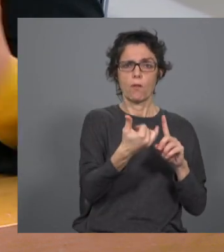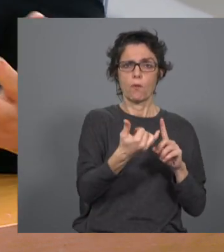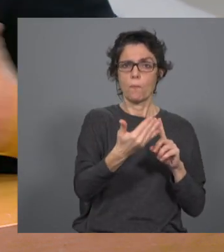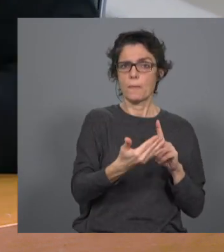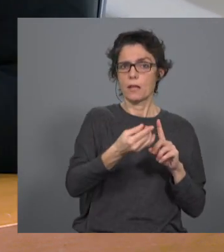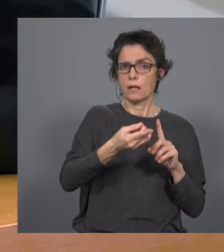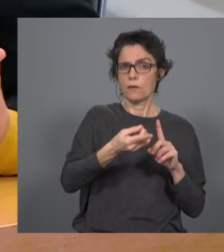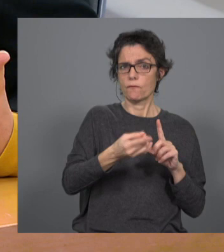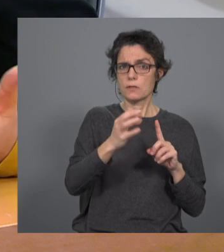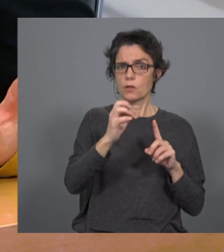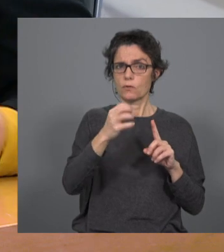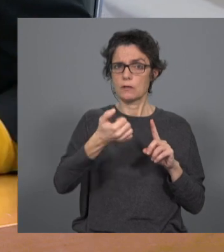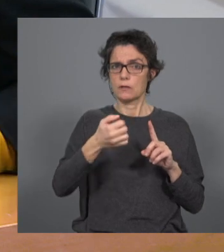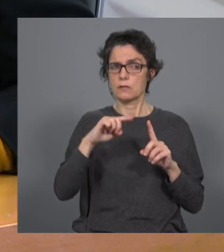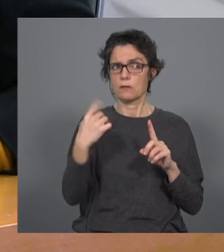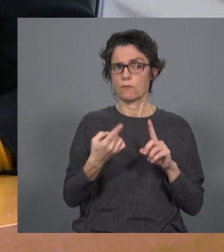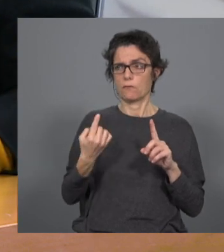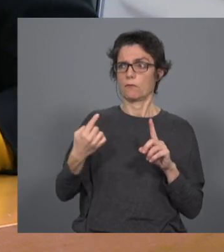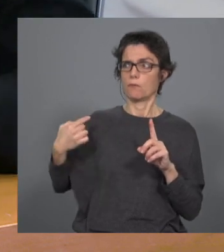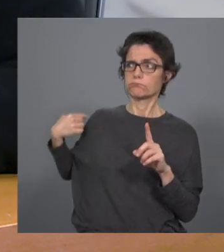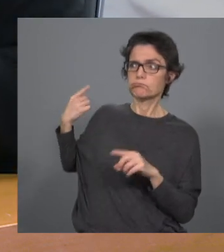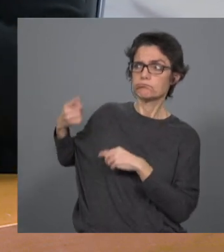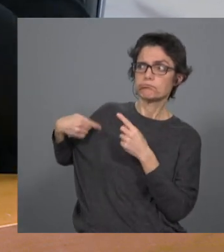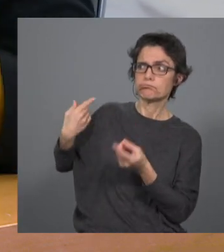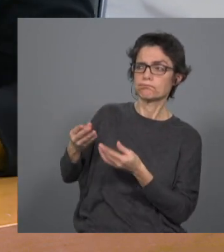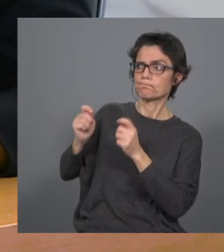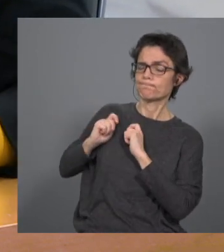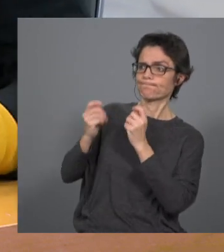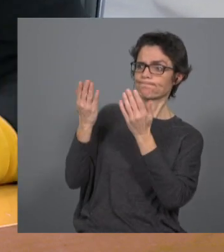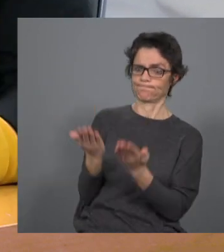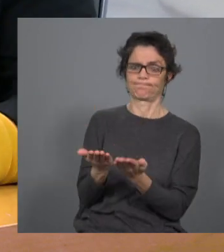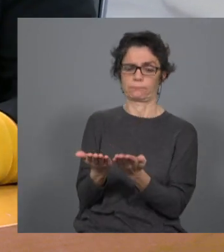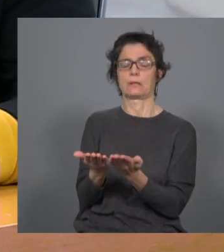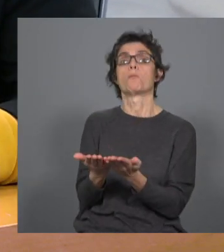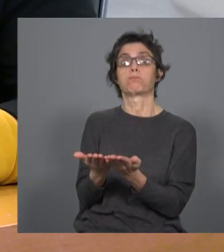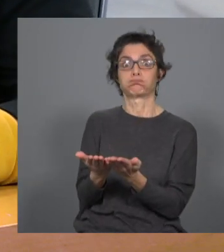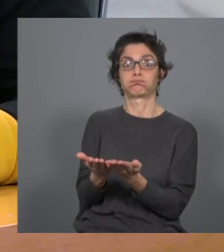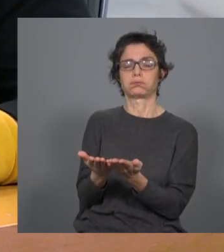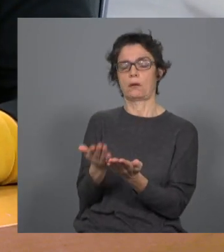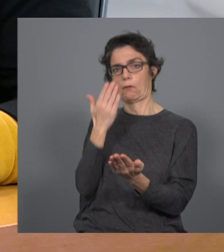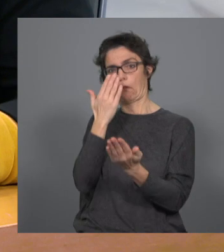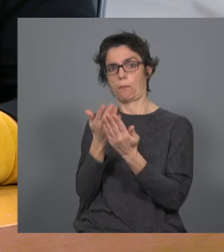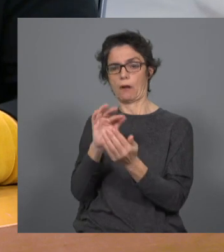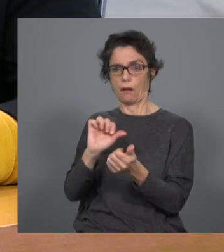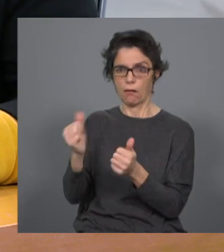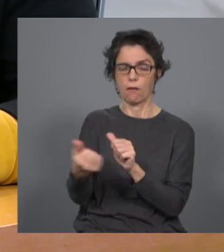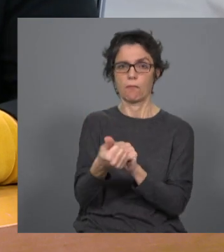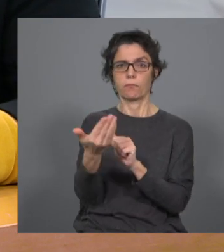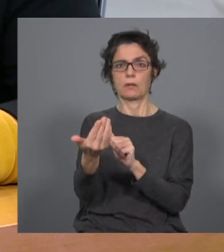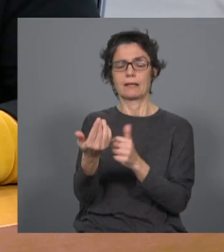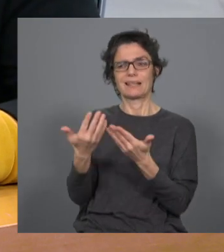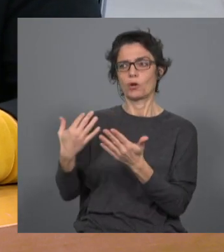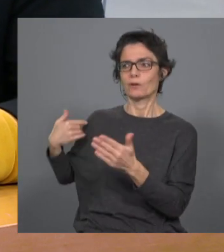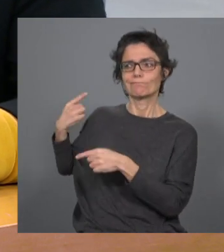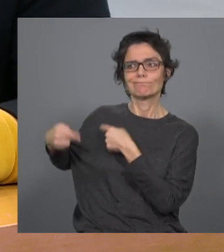nós encontramos-nos com um património nas mãos e com umas mudanças muito diferentes e que não era possível dar continuidade